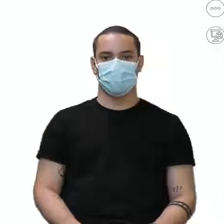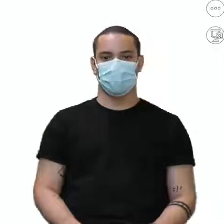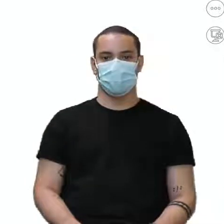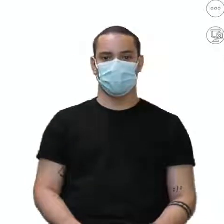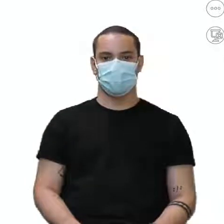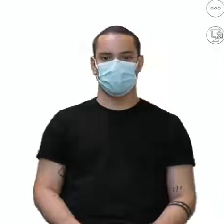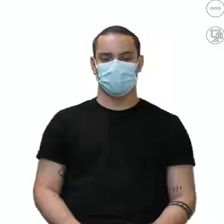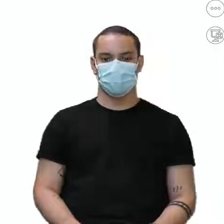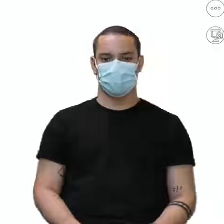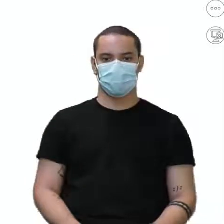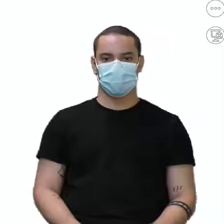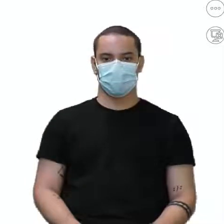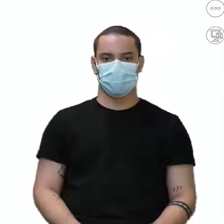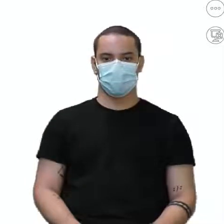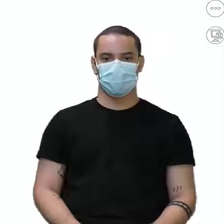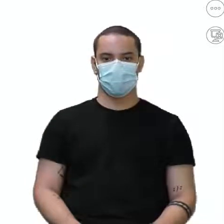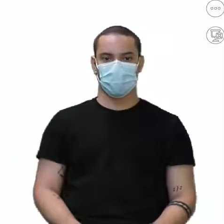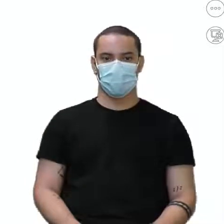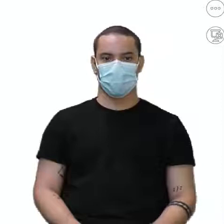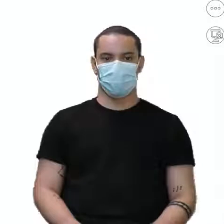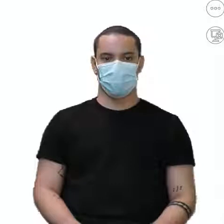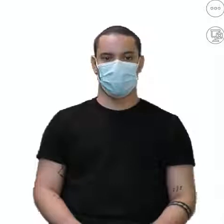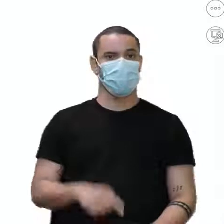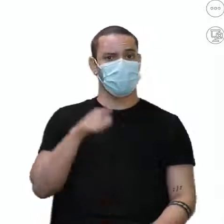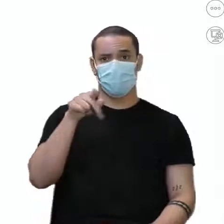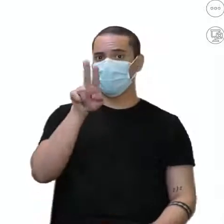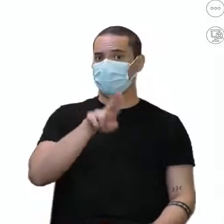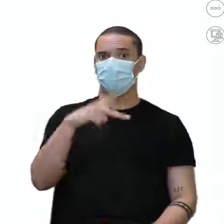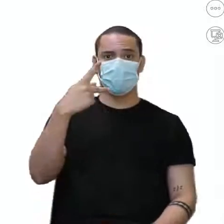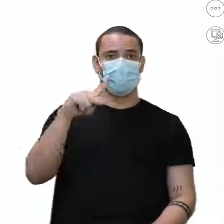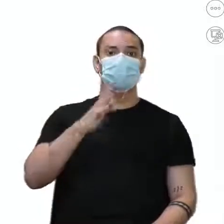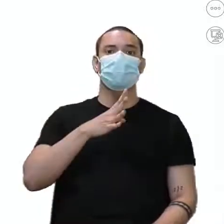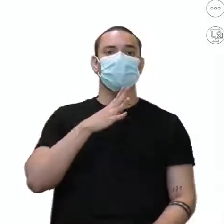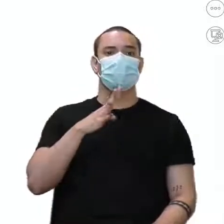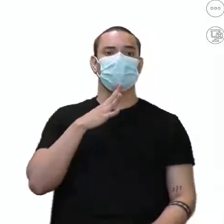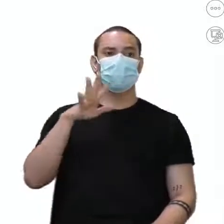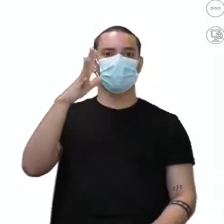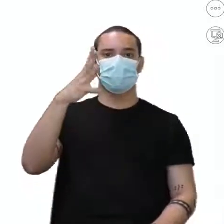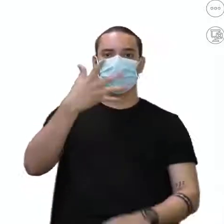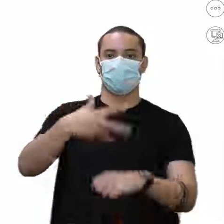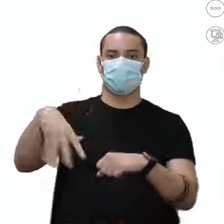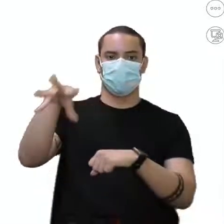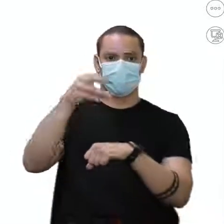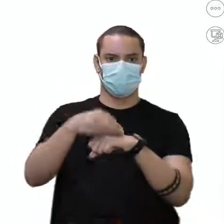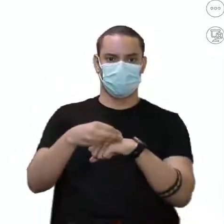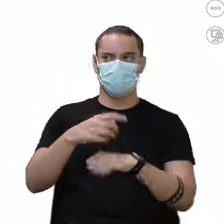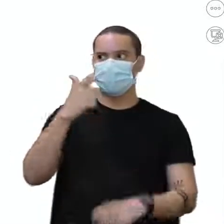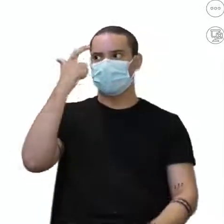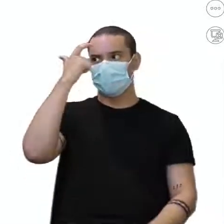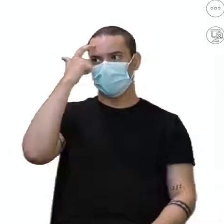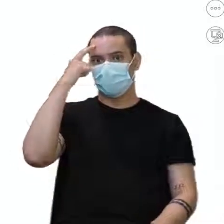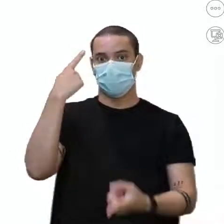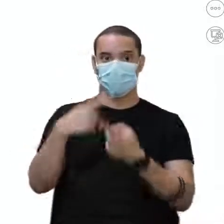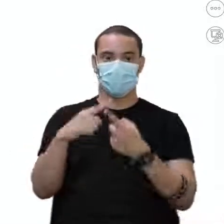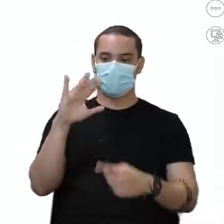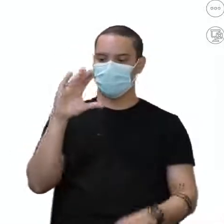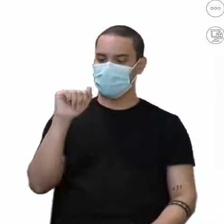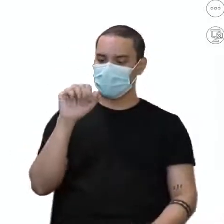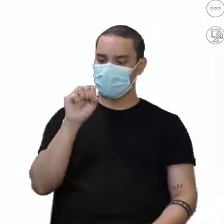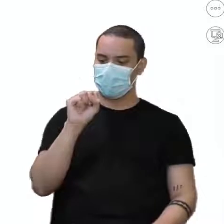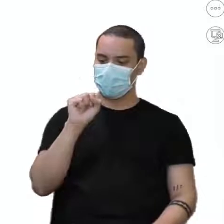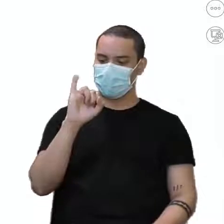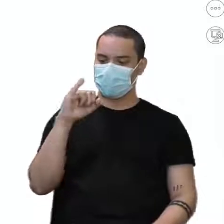até as 4. Aí você usa o seu conhecimento de mundo e pensa assim, pera lá, um cassino, porque isso aqui se trata de